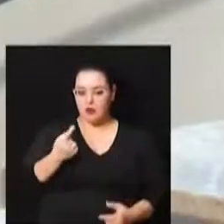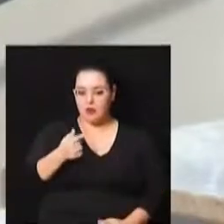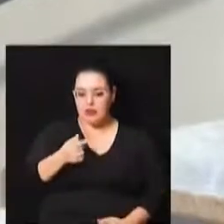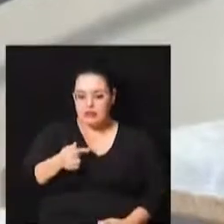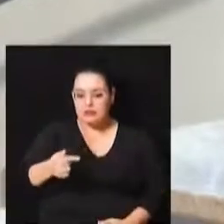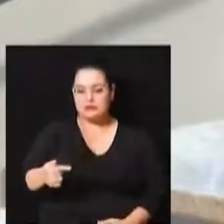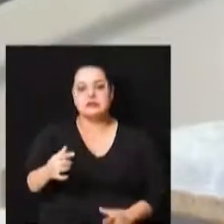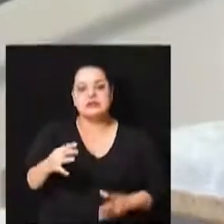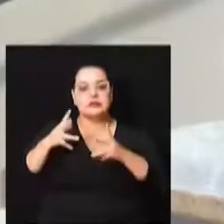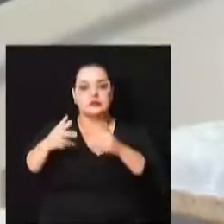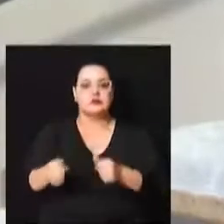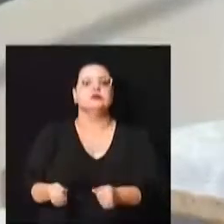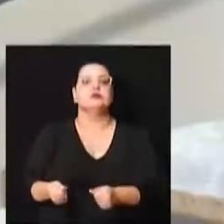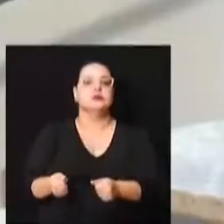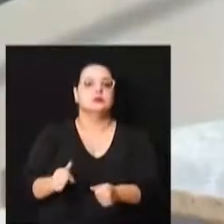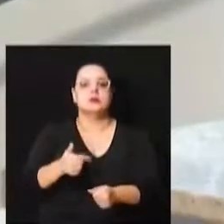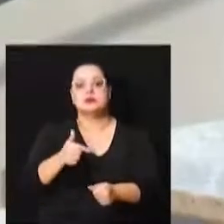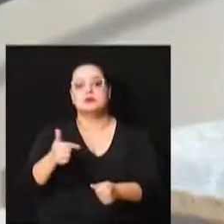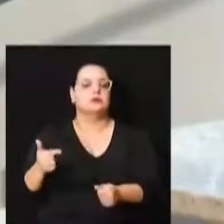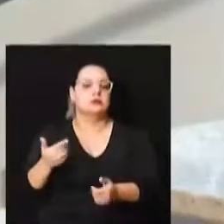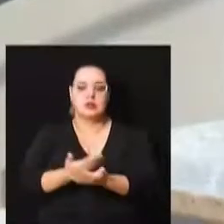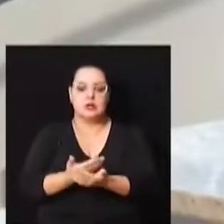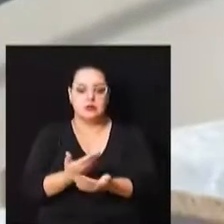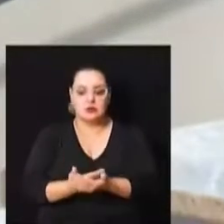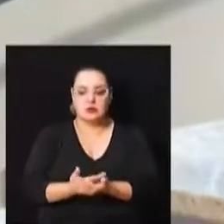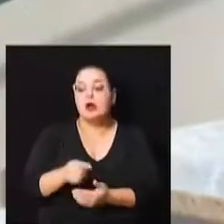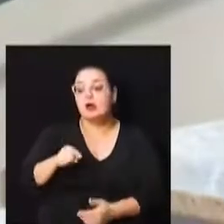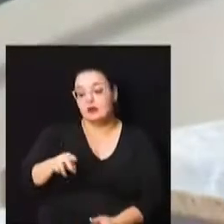aula, que aí eu vou usar para trabalhar mesmo.